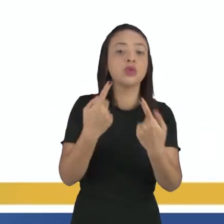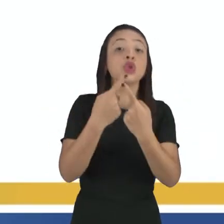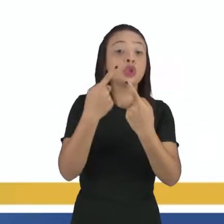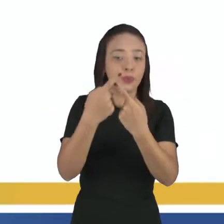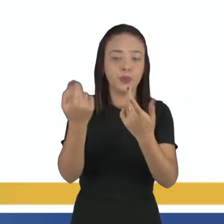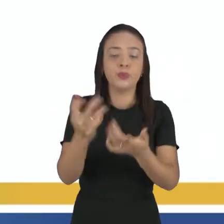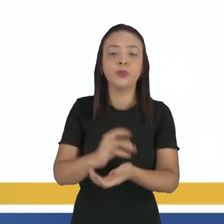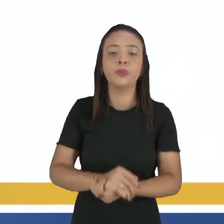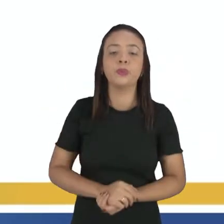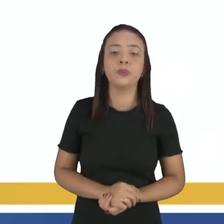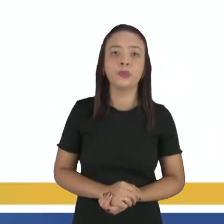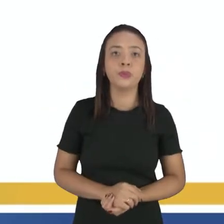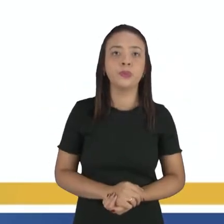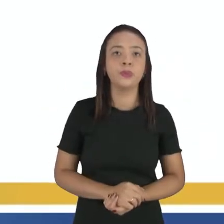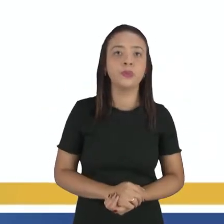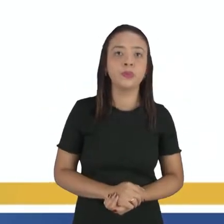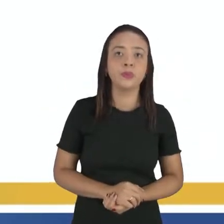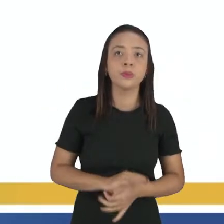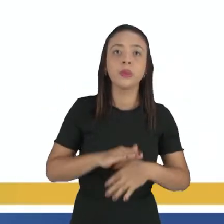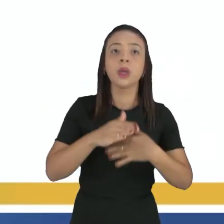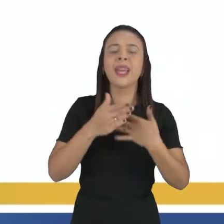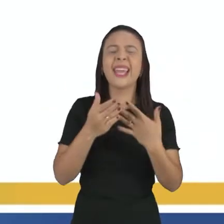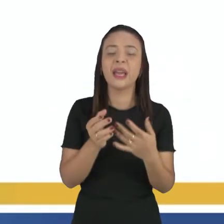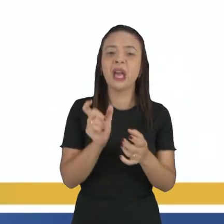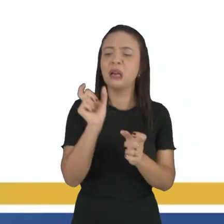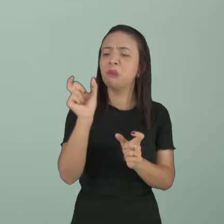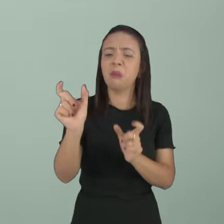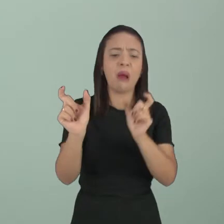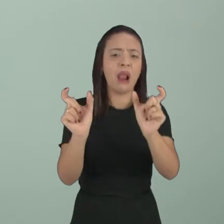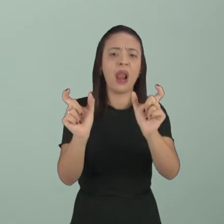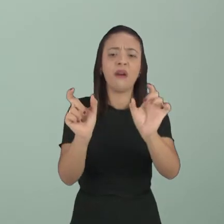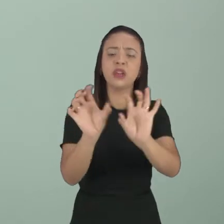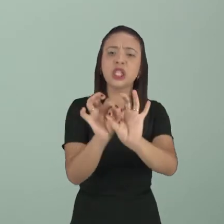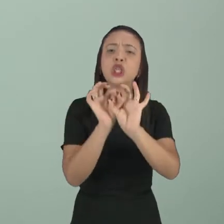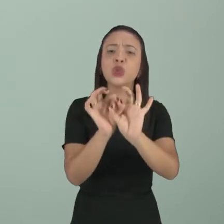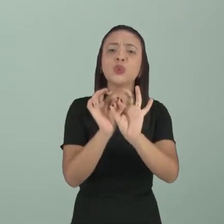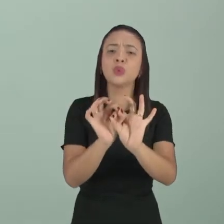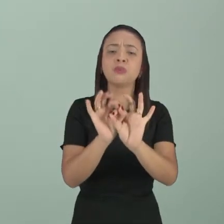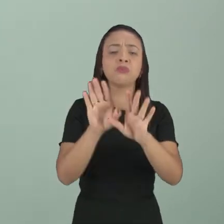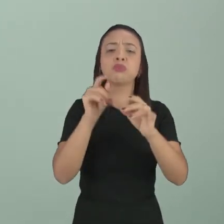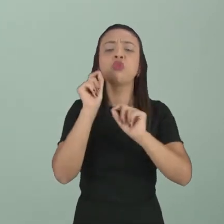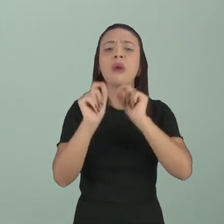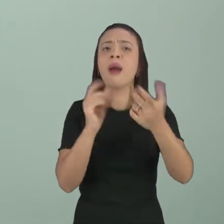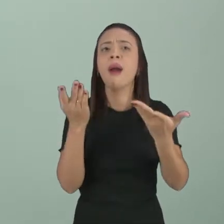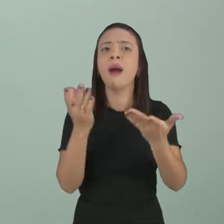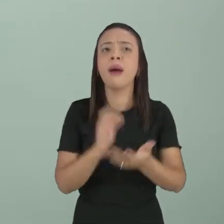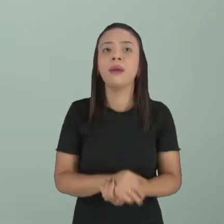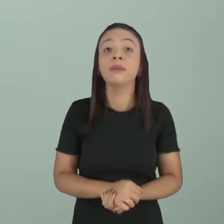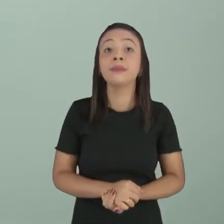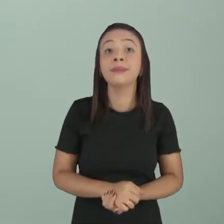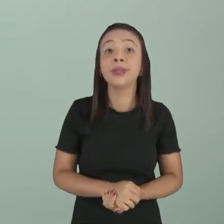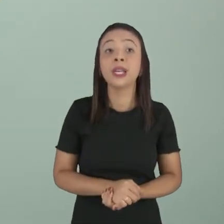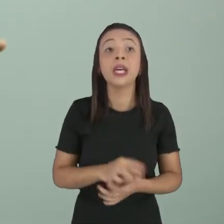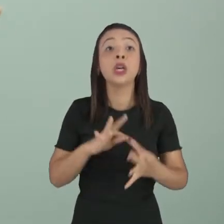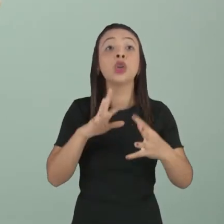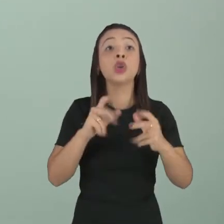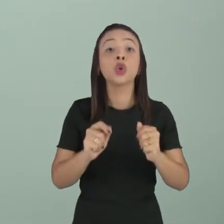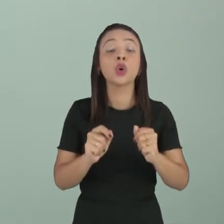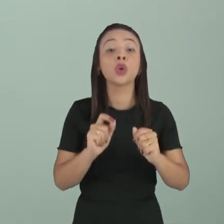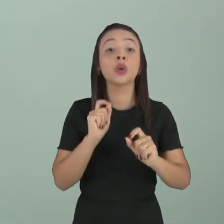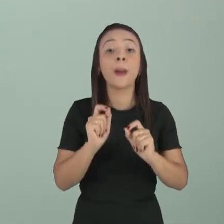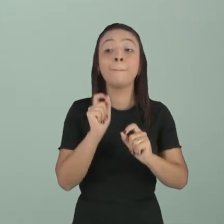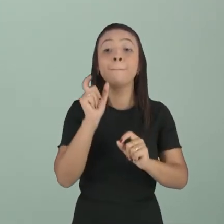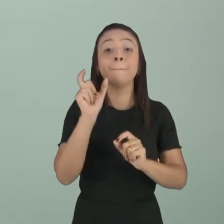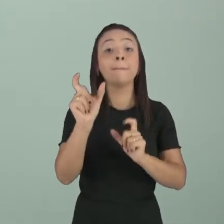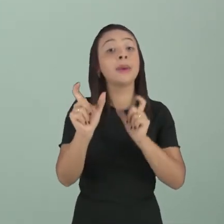etc tá quais são essas peças que interligam essas partes do texto são aquelas